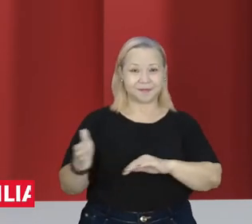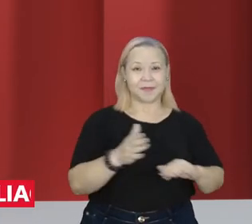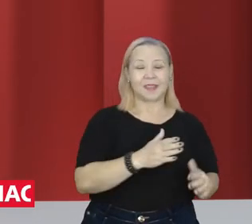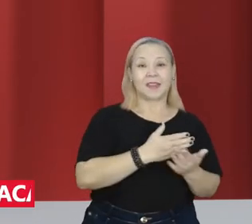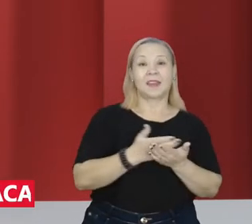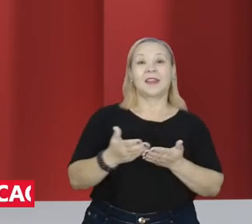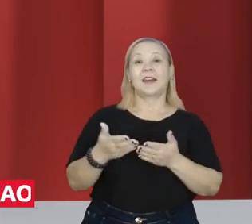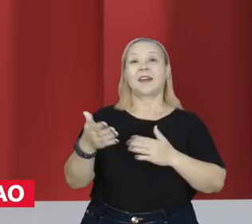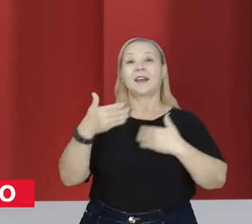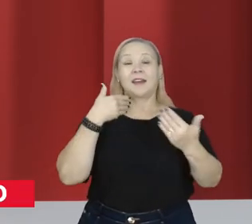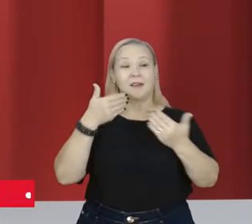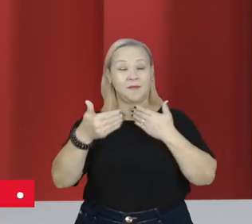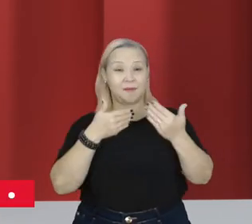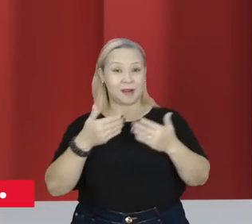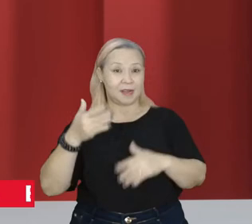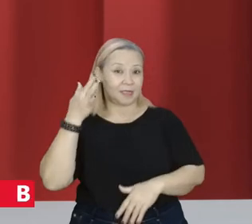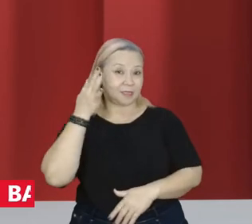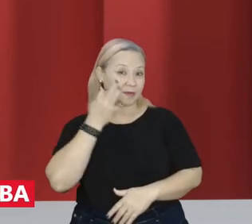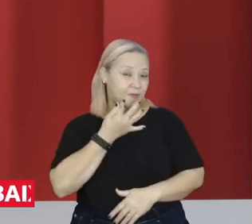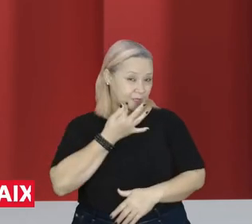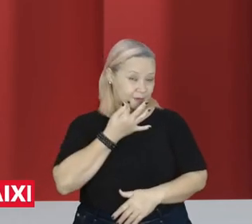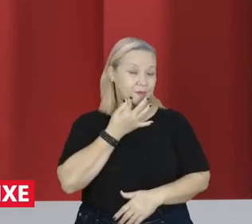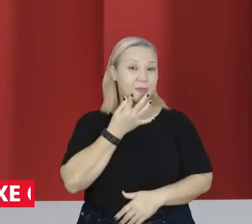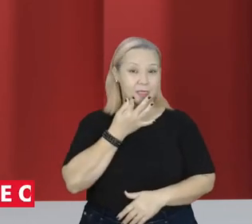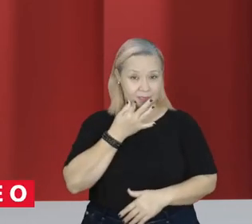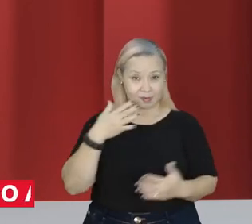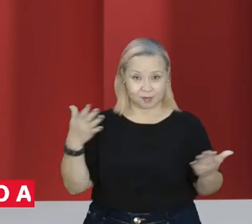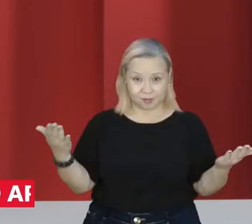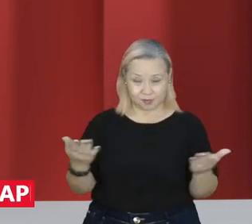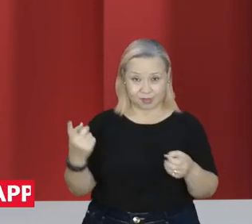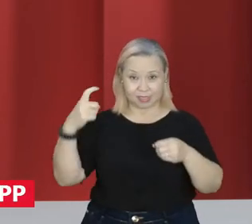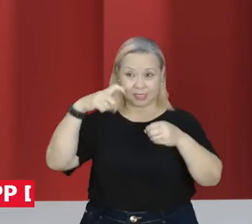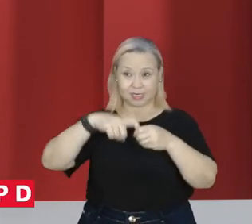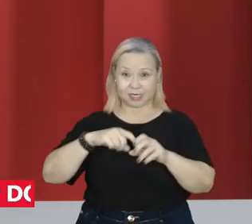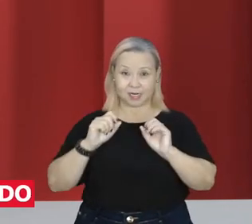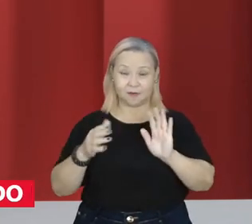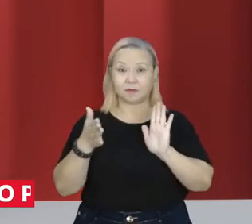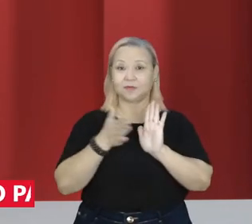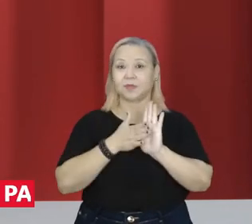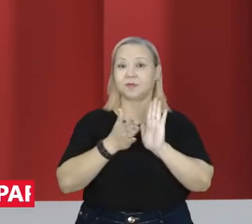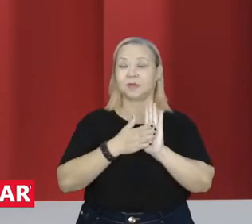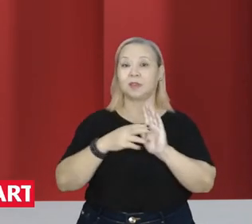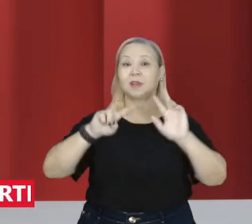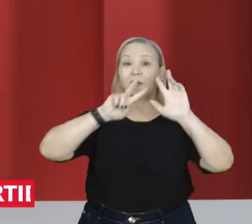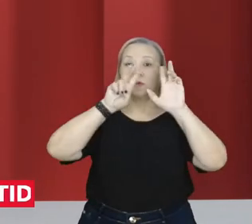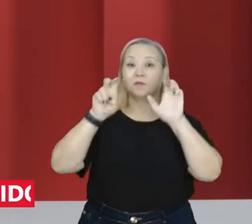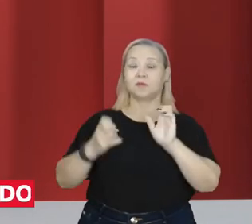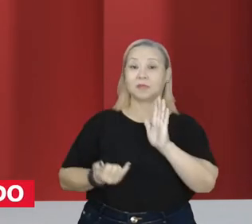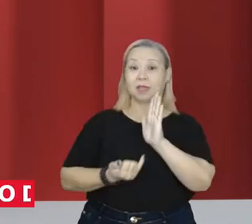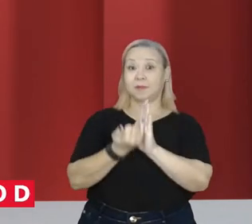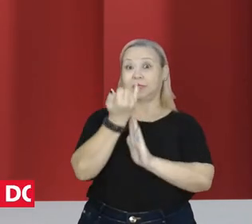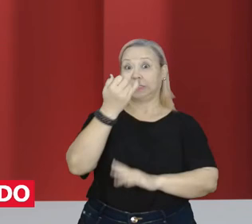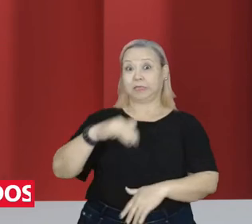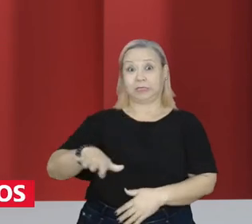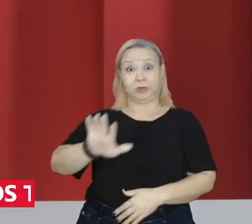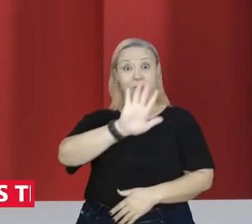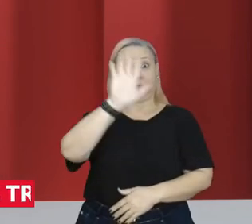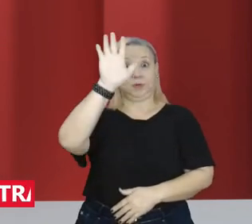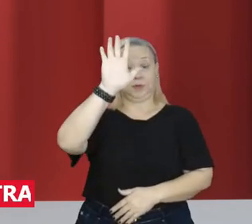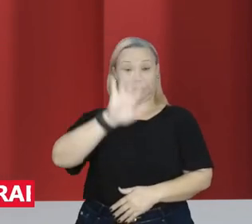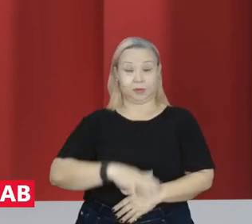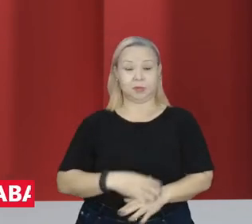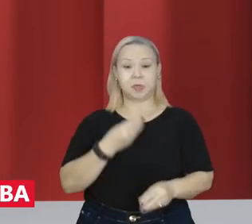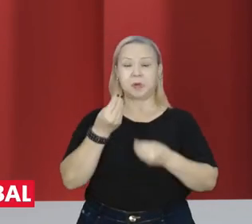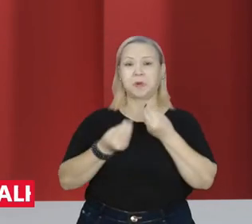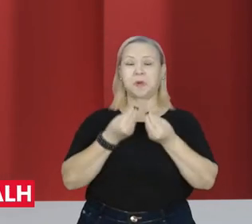portal de notícias do PT, o Fernando Brasil. Ele volta a abordar o tema da inflação nas alturas e como é que isso vem